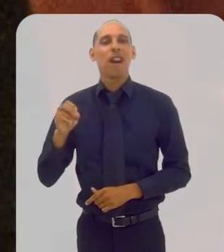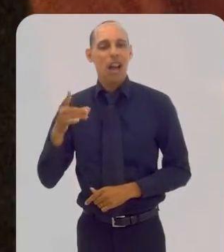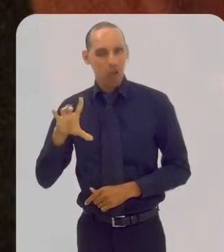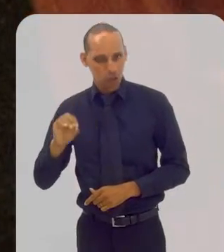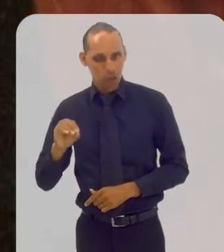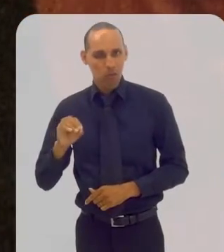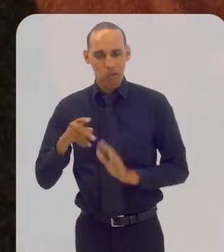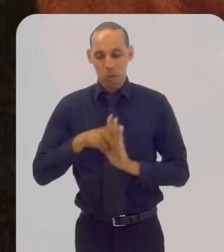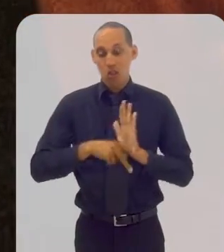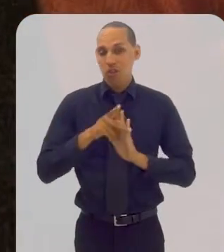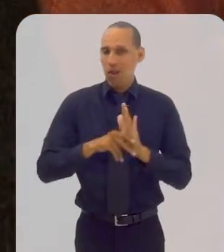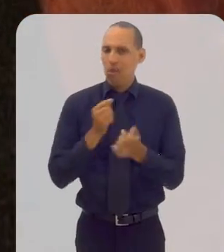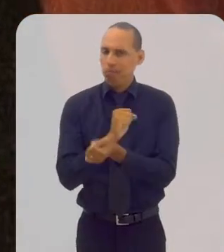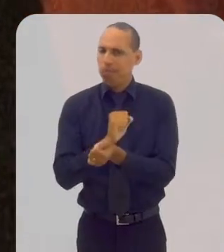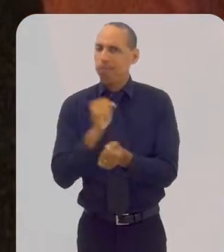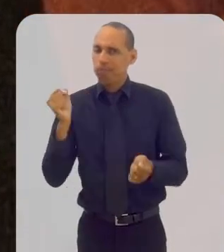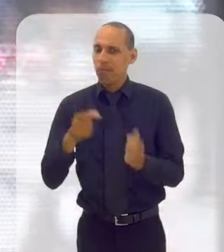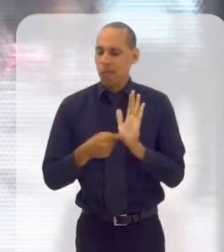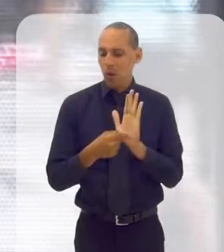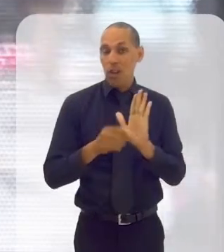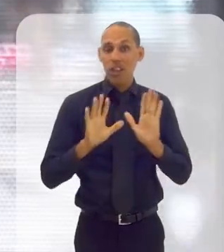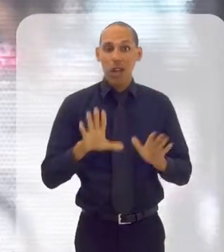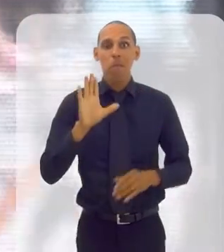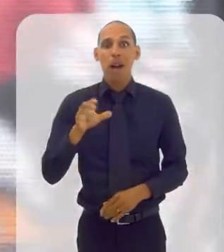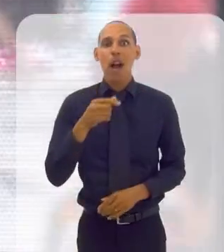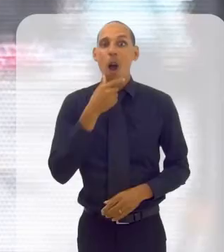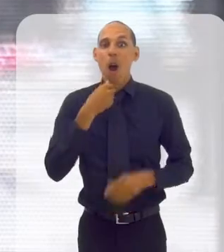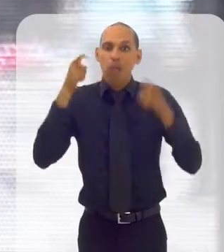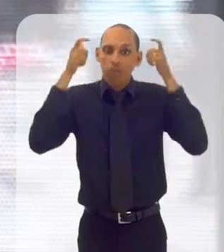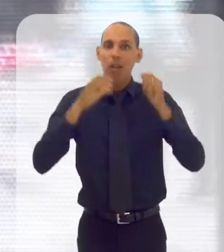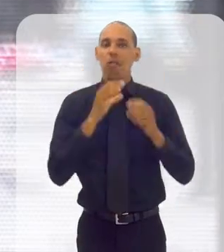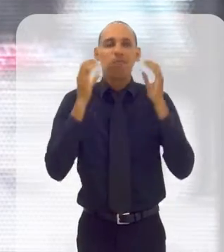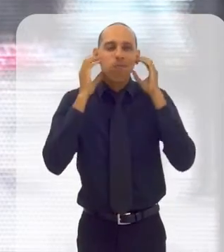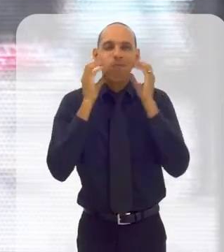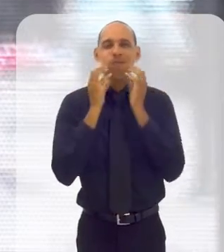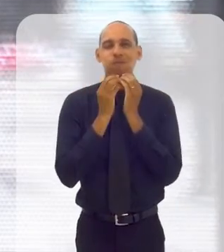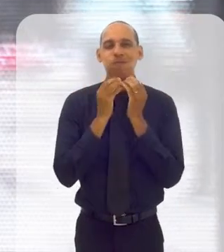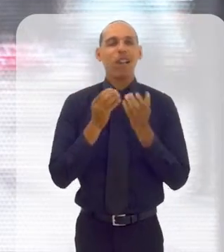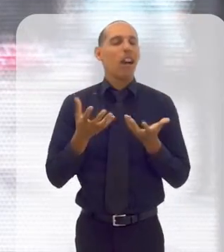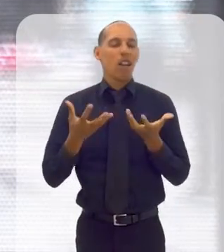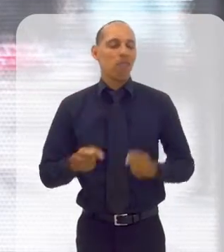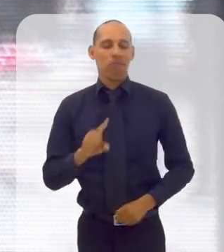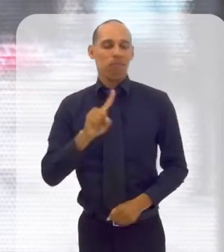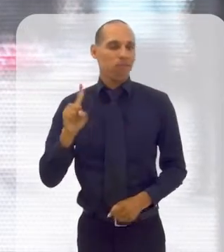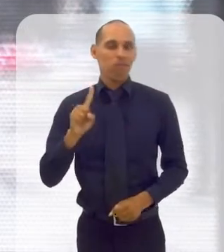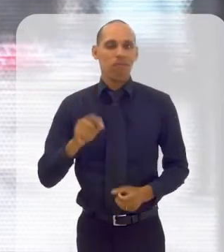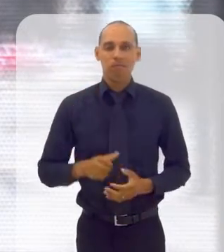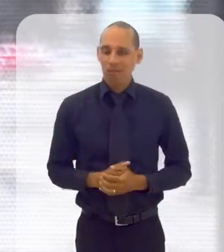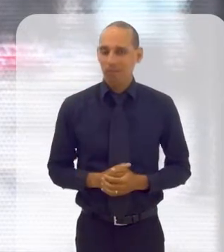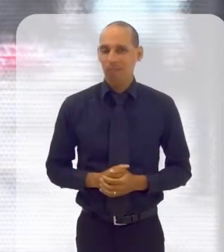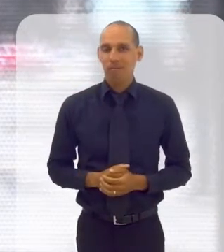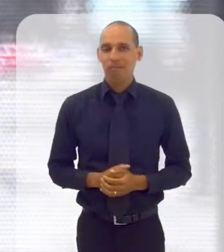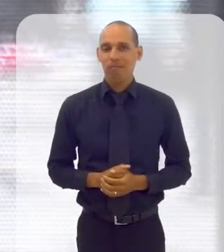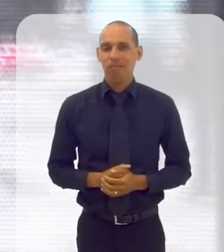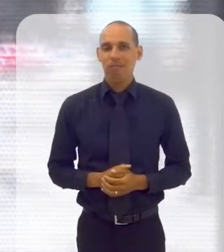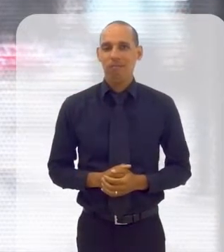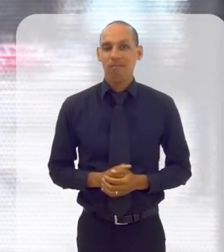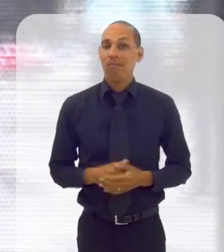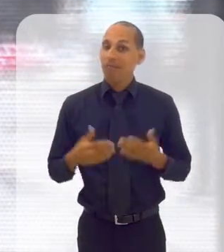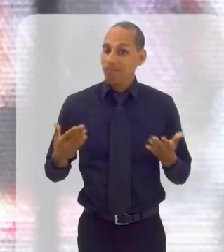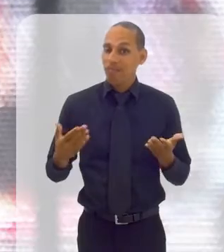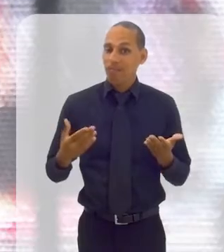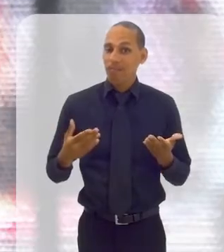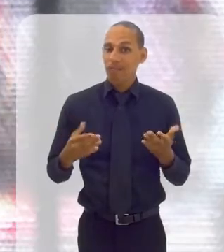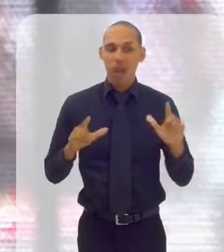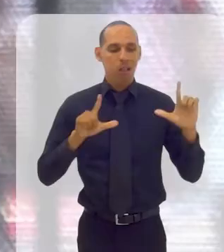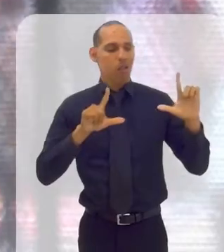apresentado projetos de abolição da escravidão lá na independência e Dom Pedro I não acatou a essas reivindicações.